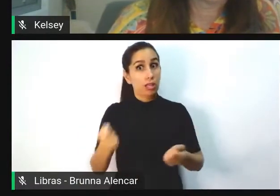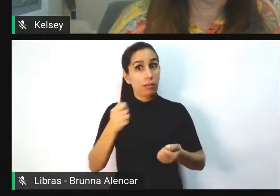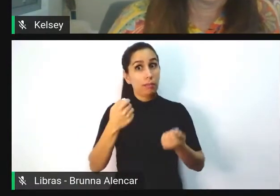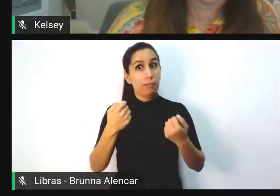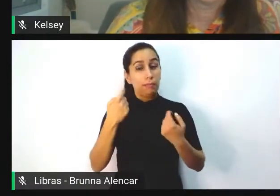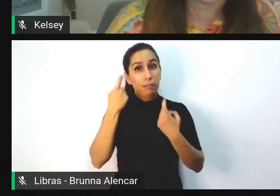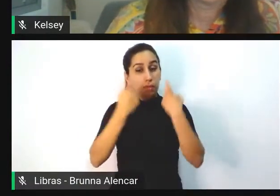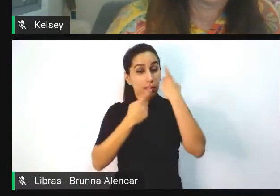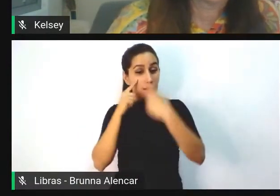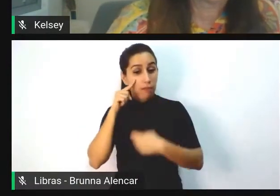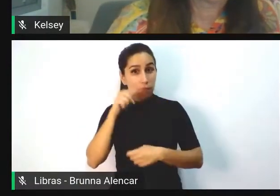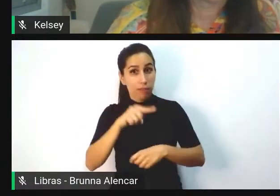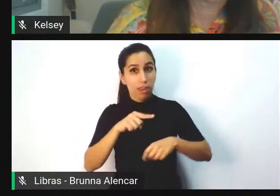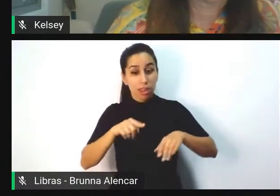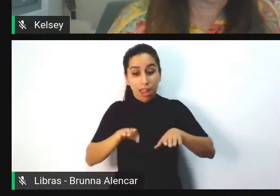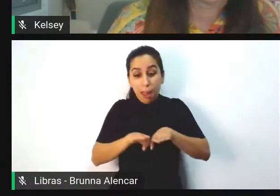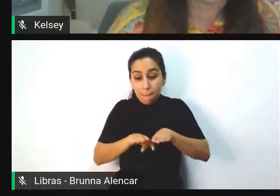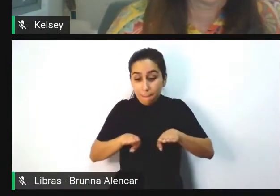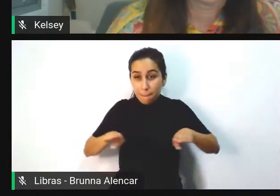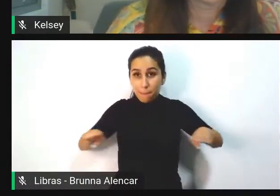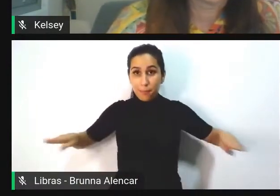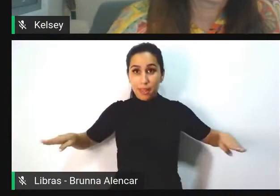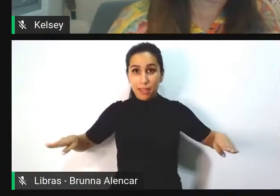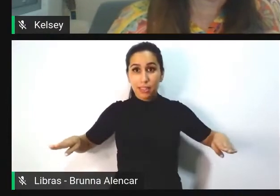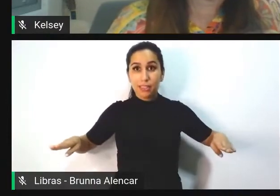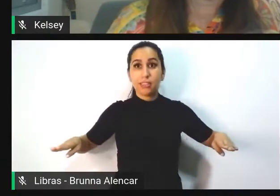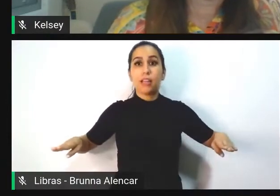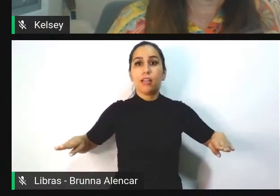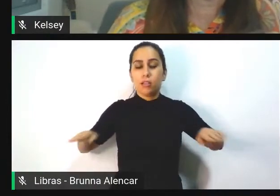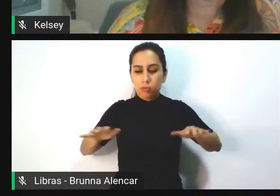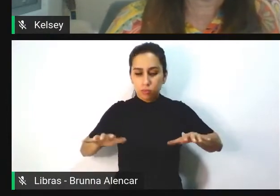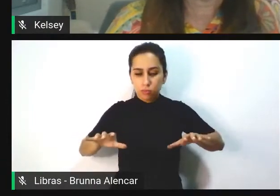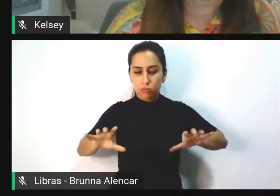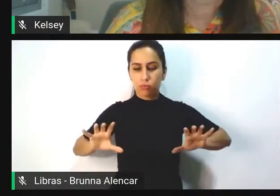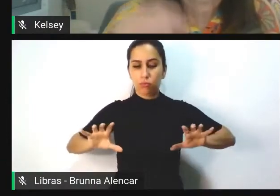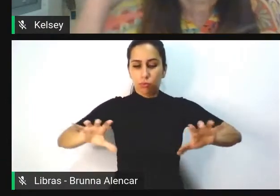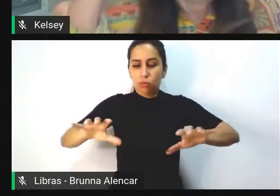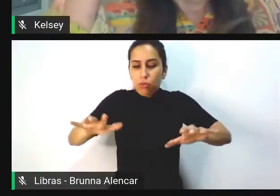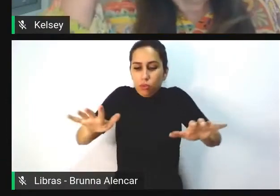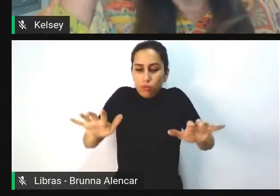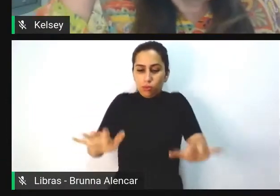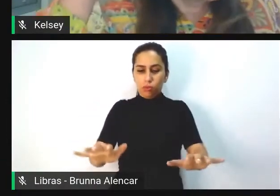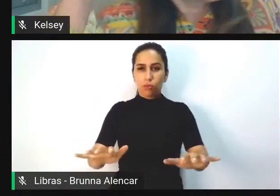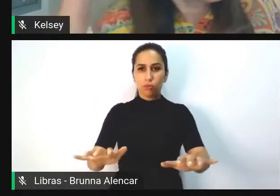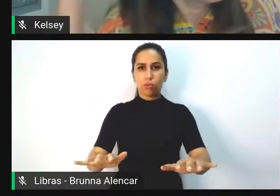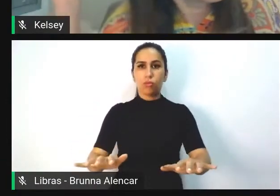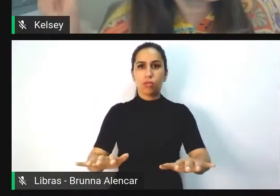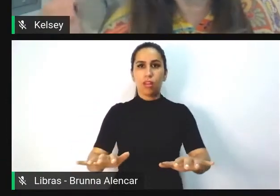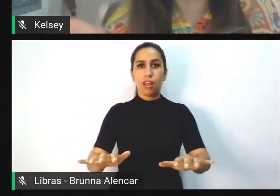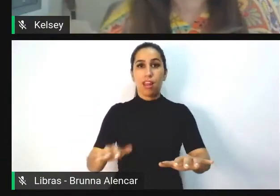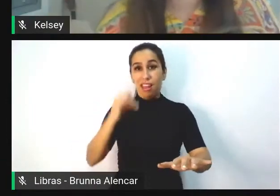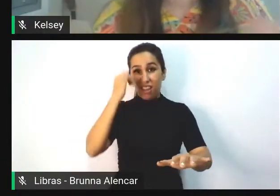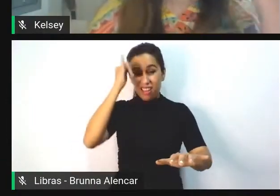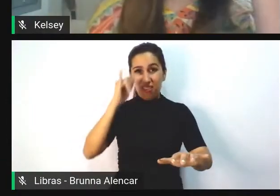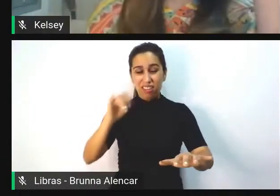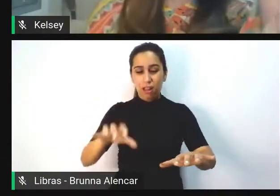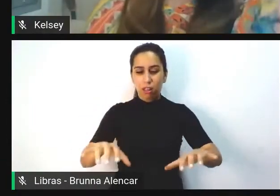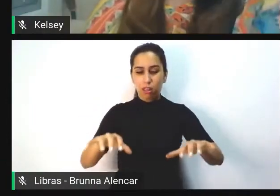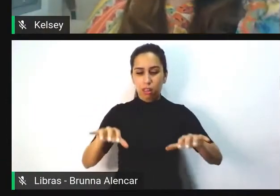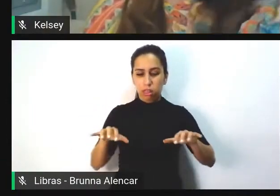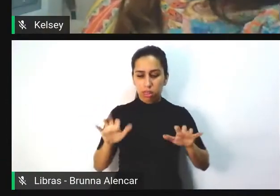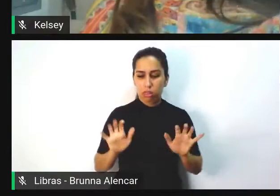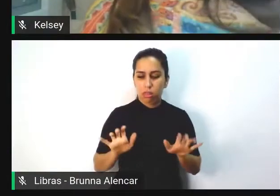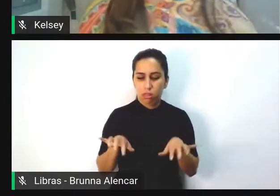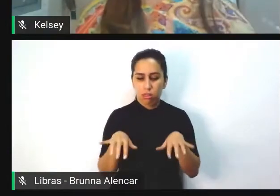pequena, necessariamente eu preciso de apoio de punhos para não comprimir estruturas vasculares que nós temos